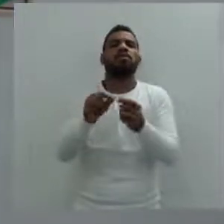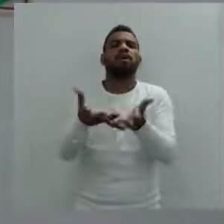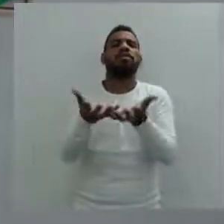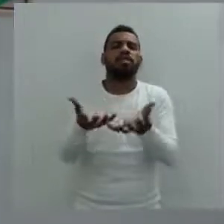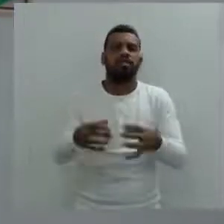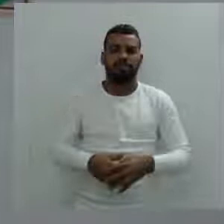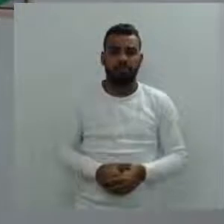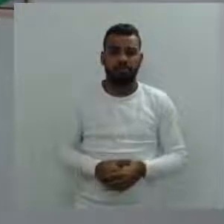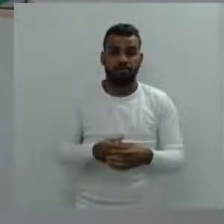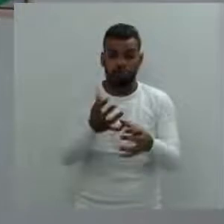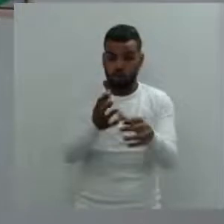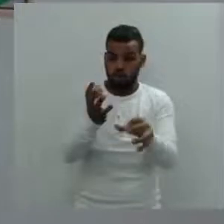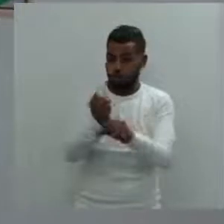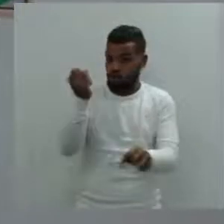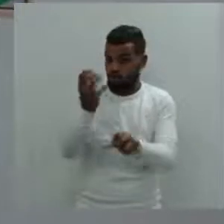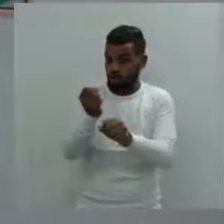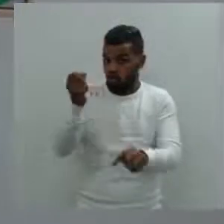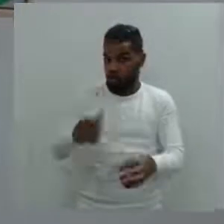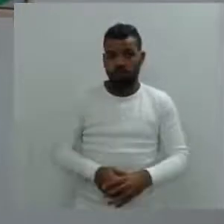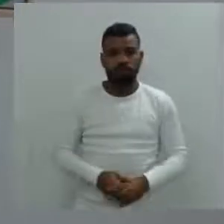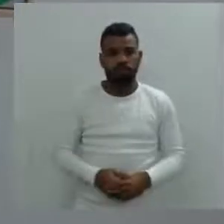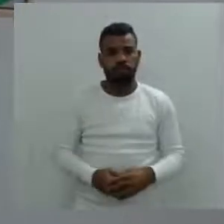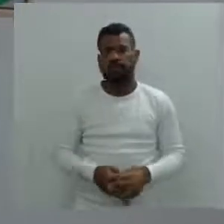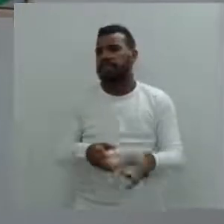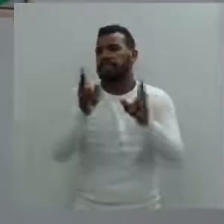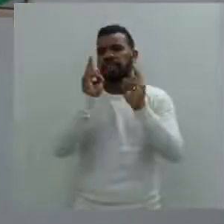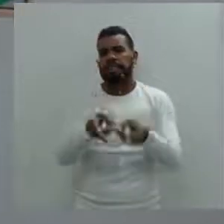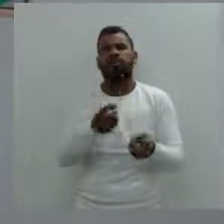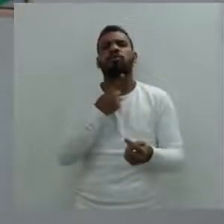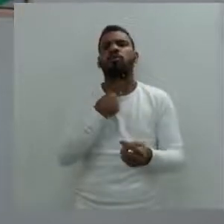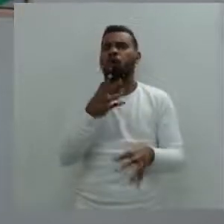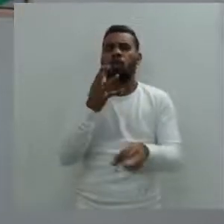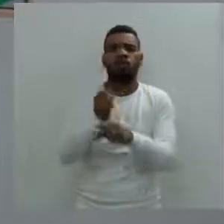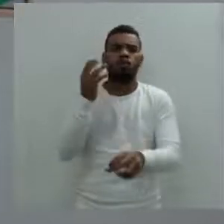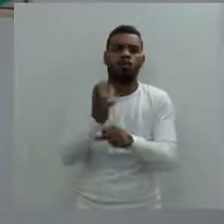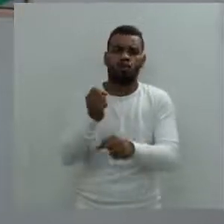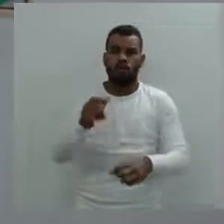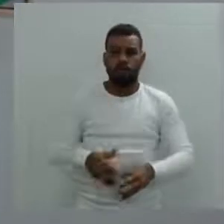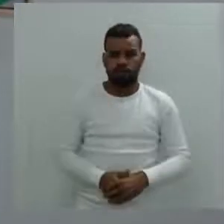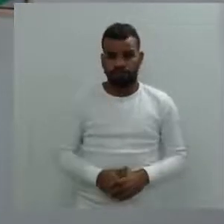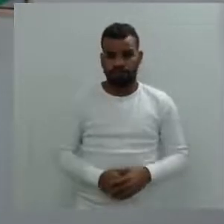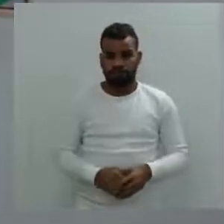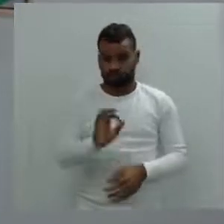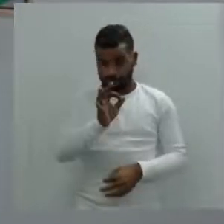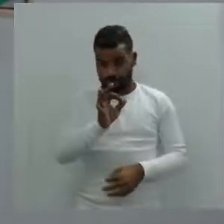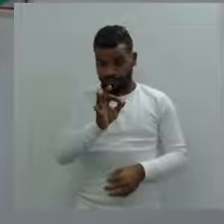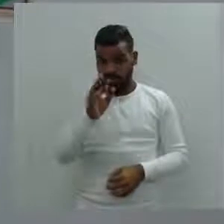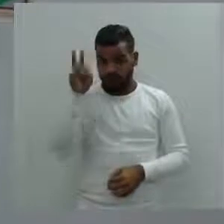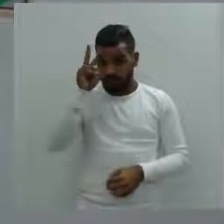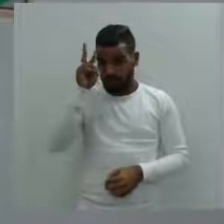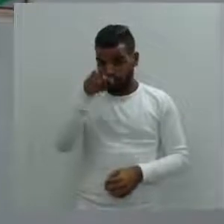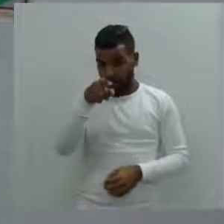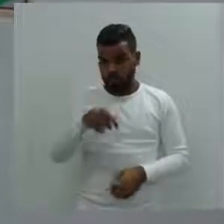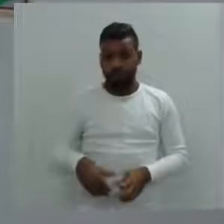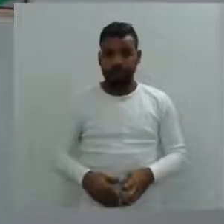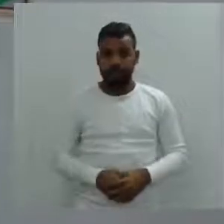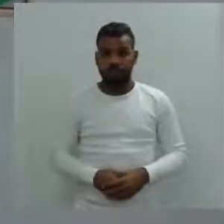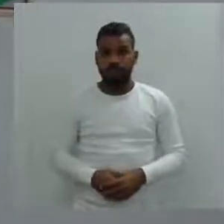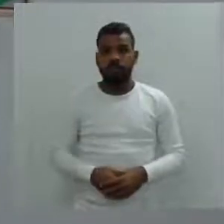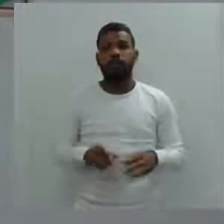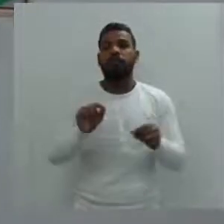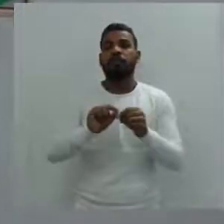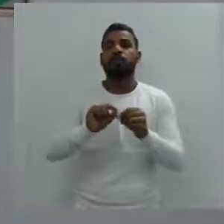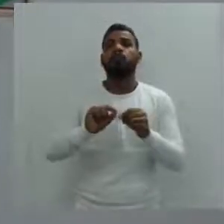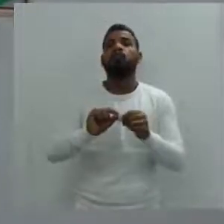queria? Lucro. A burguesia ela sempre visou lucro, desde a época lá do mercantilismo. Correto? Lembrou agora? Então o que é que ela vai